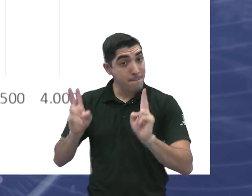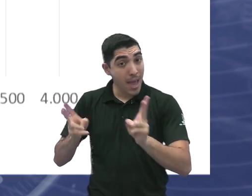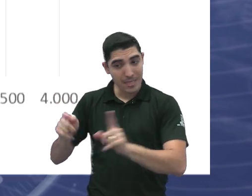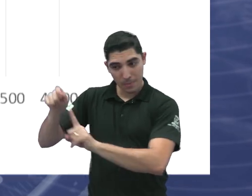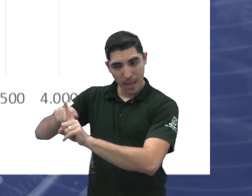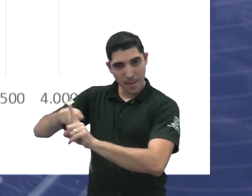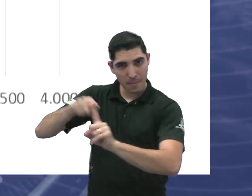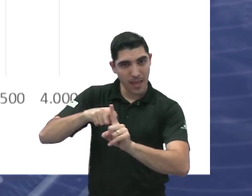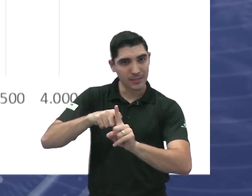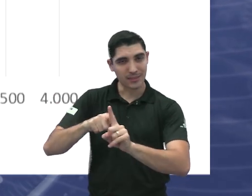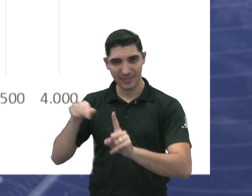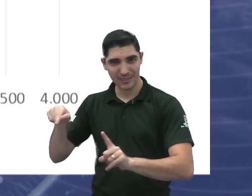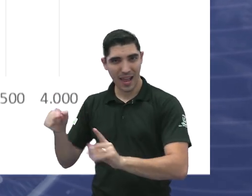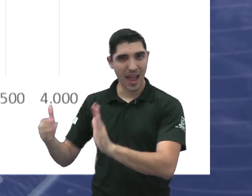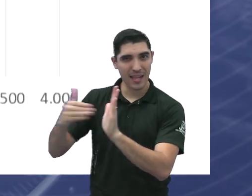houve